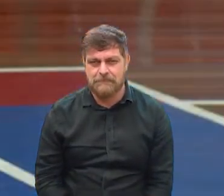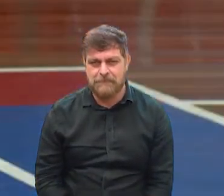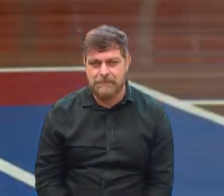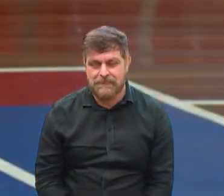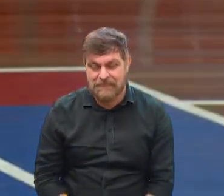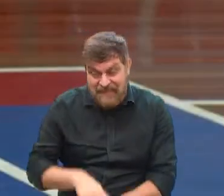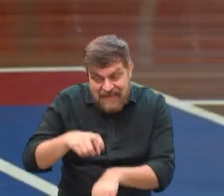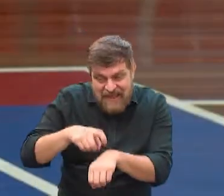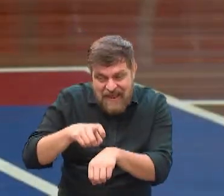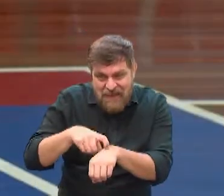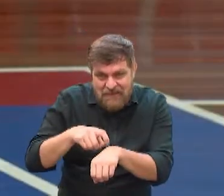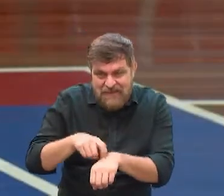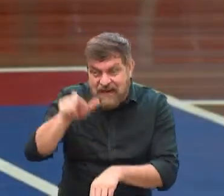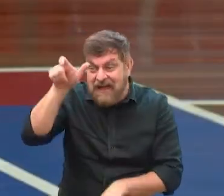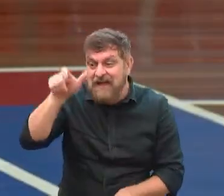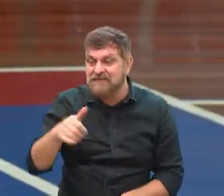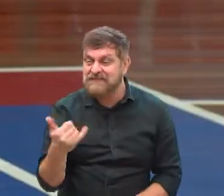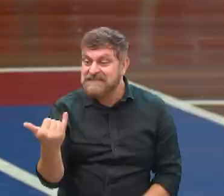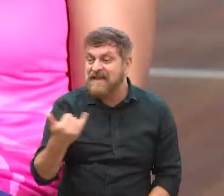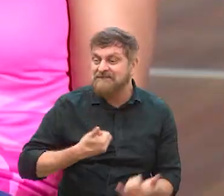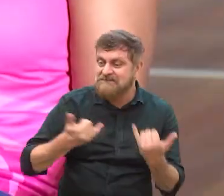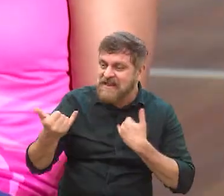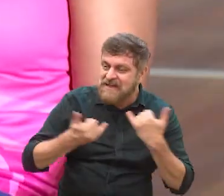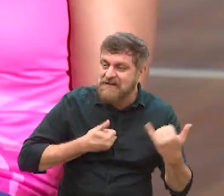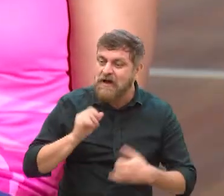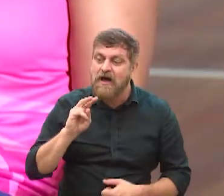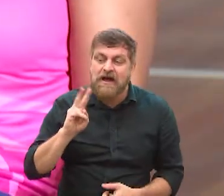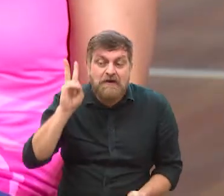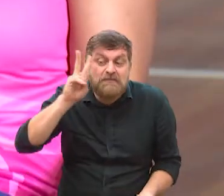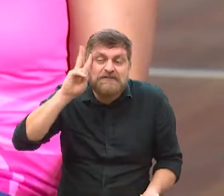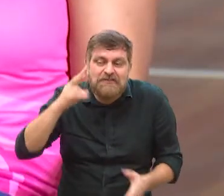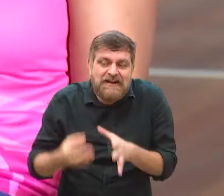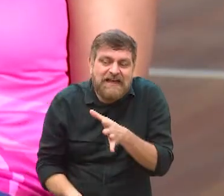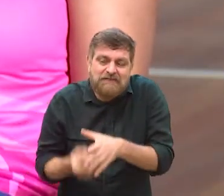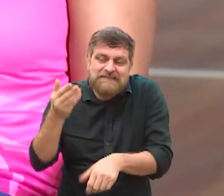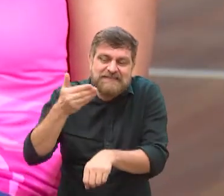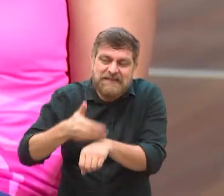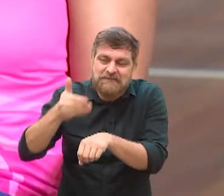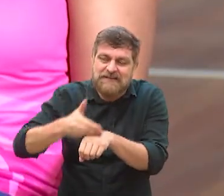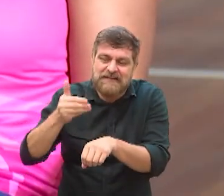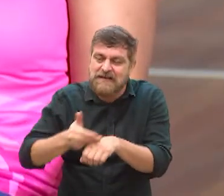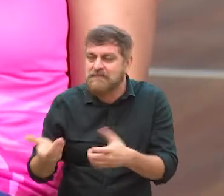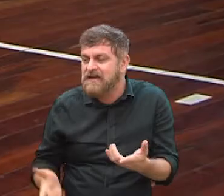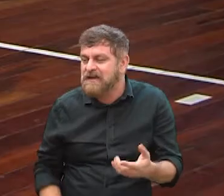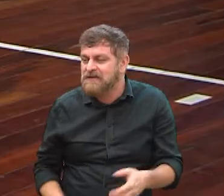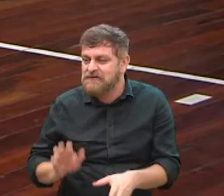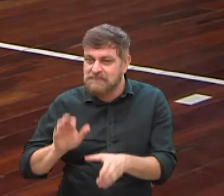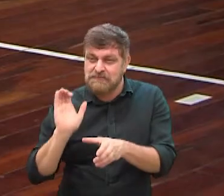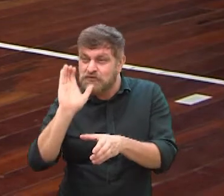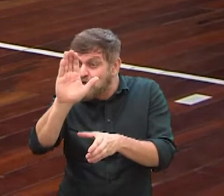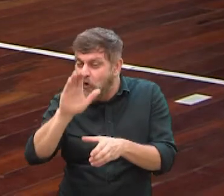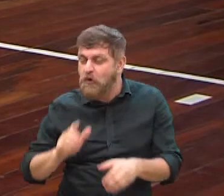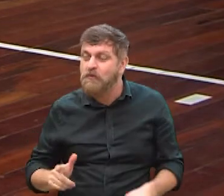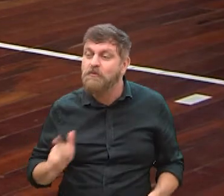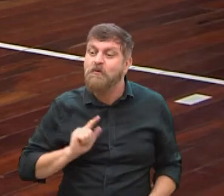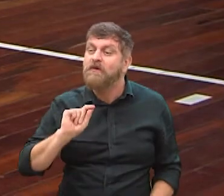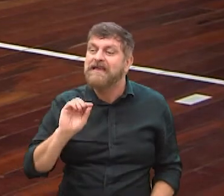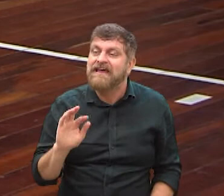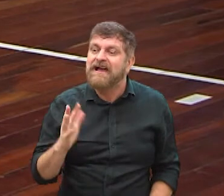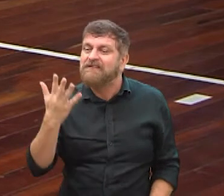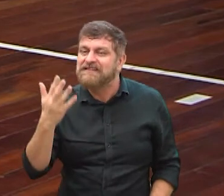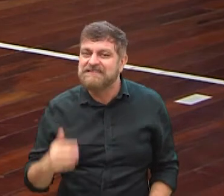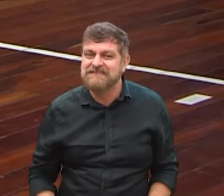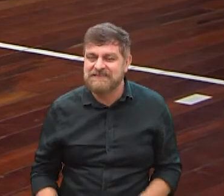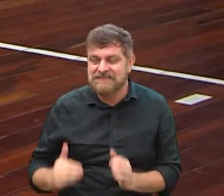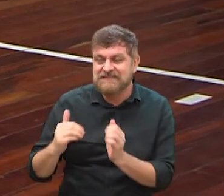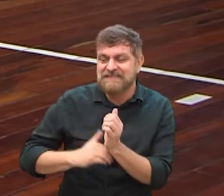E aí, chegou aquele momento para você contar alguma história que te aconteceu em treinamento, em jogo, concentração, que tem alguma coisa a